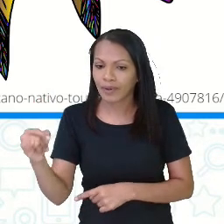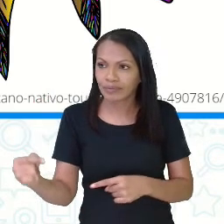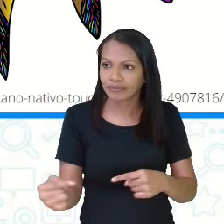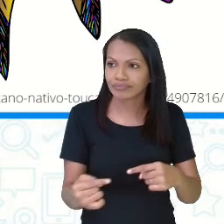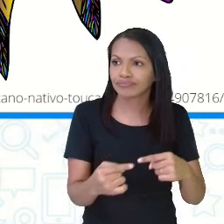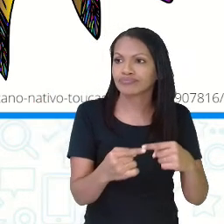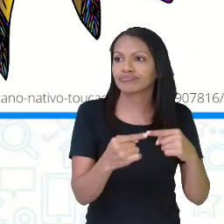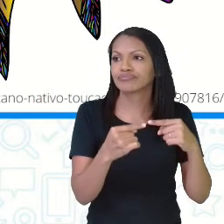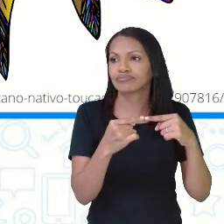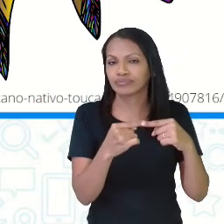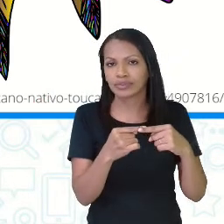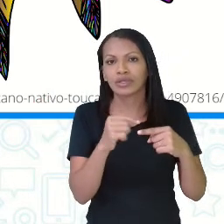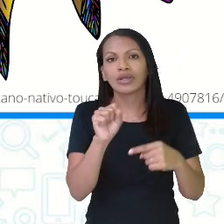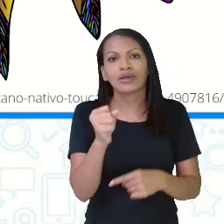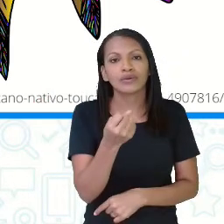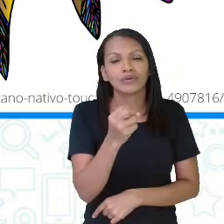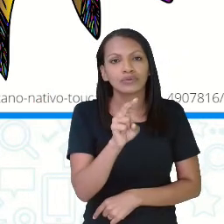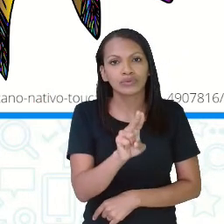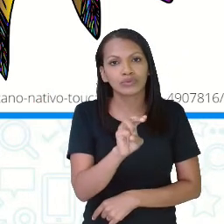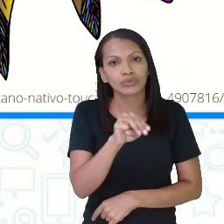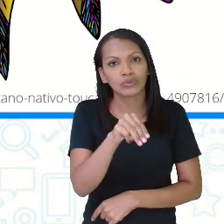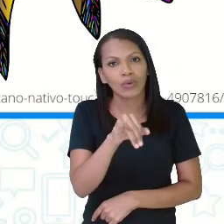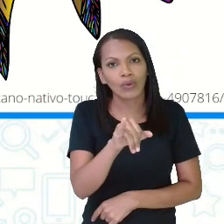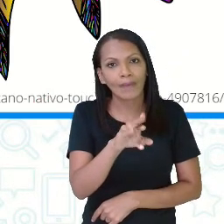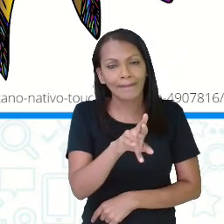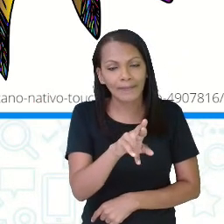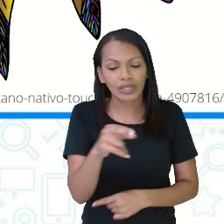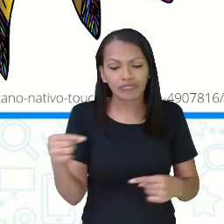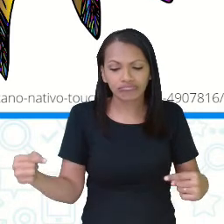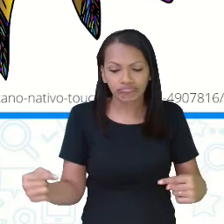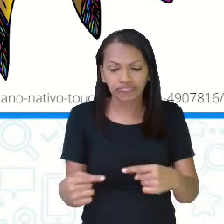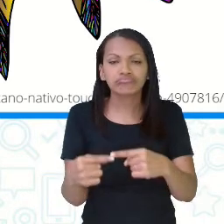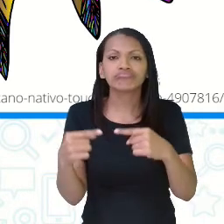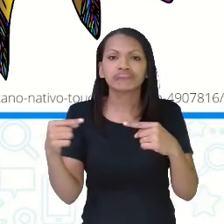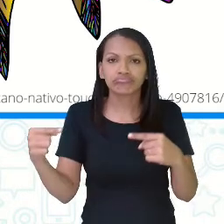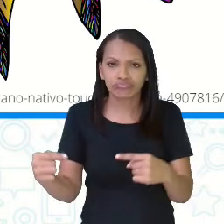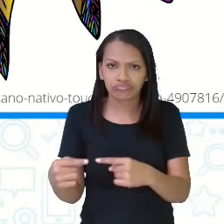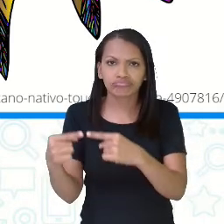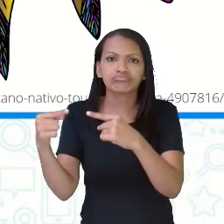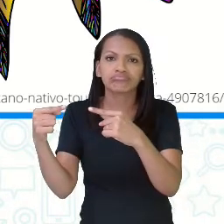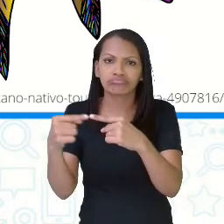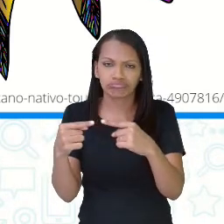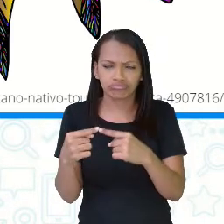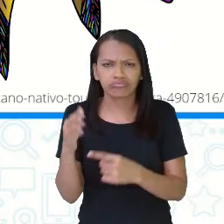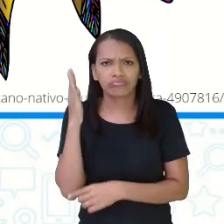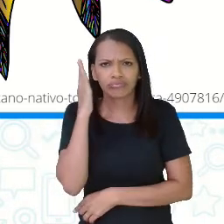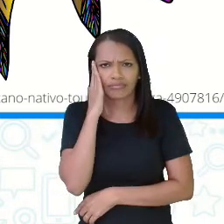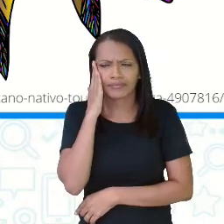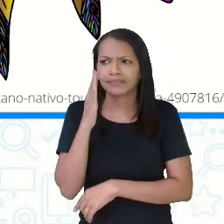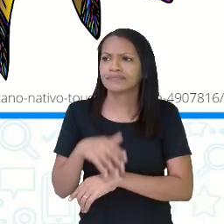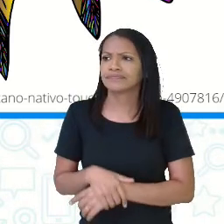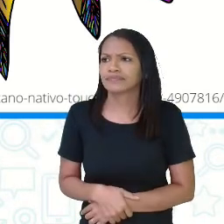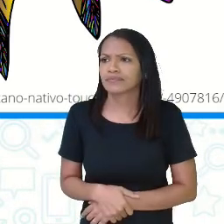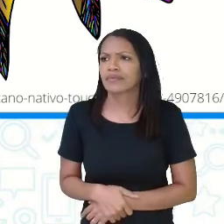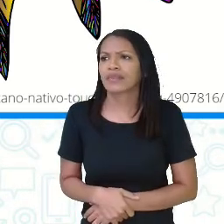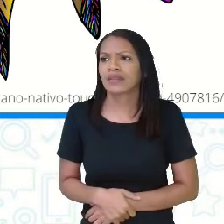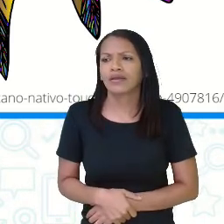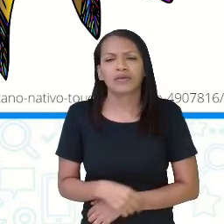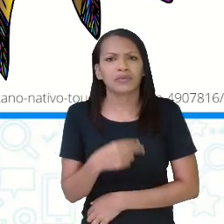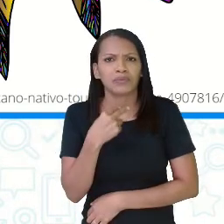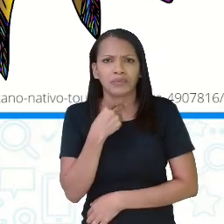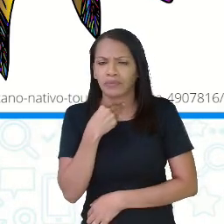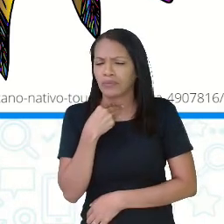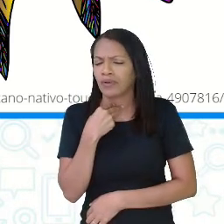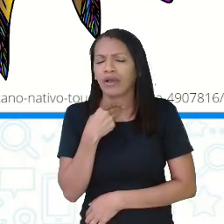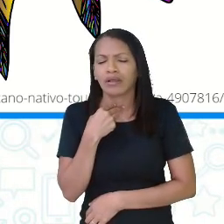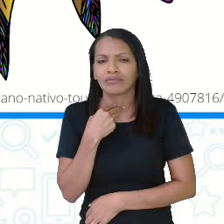aprendi. Eu vou ler essa estrofe e você percebe como isso dá aquela sonoridade legal no poema. Não se pode dizer que os